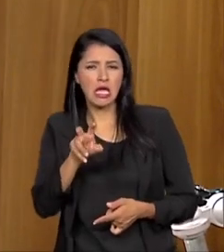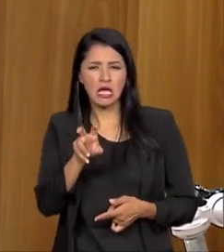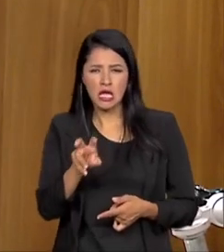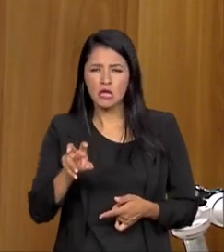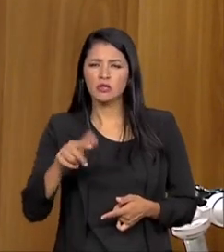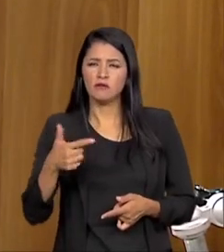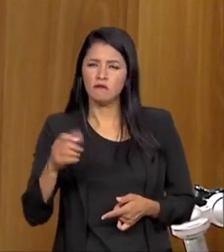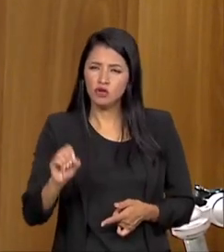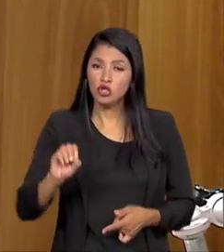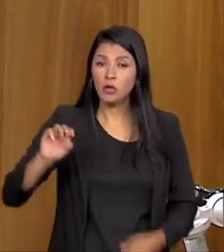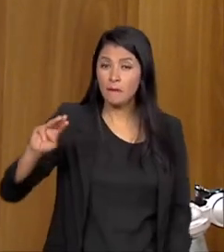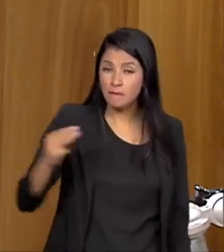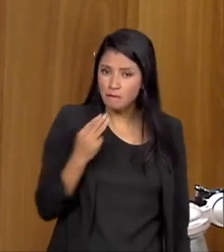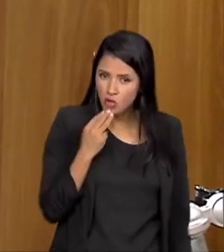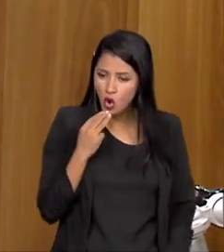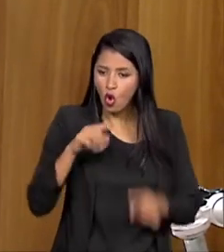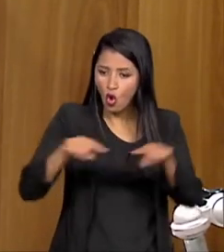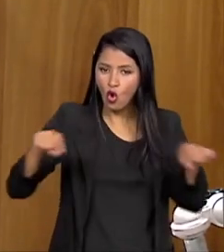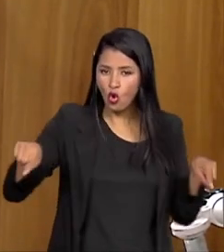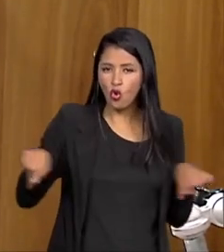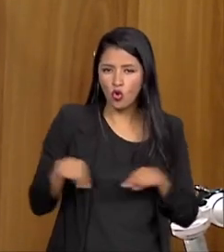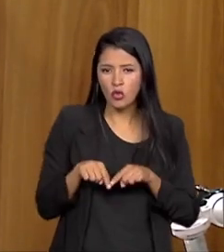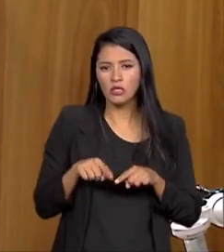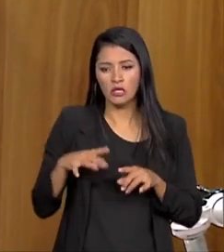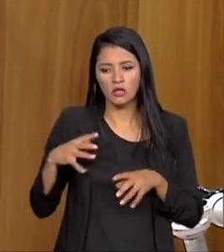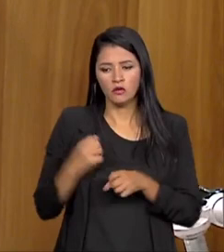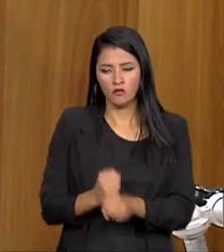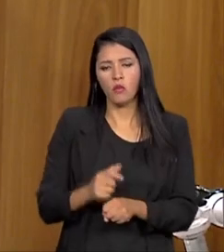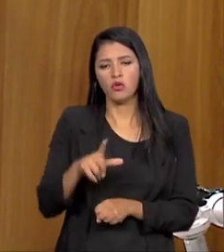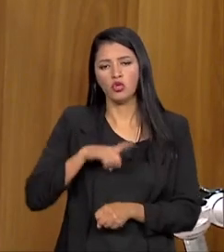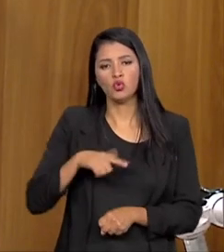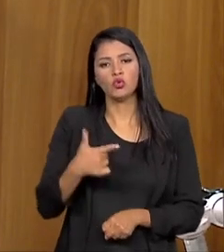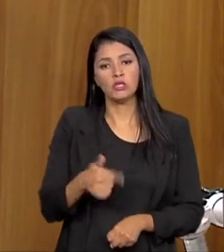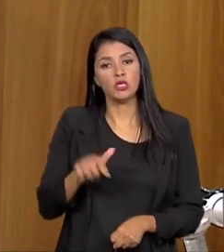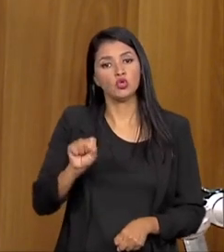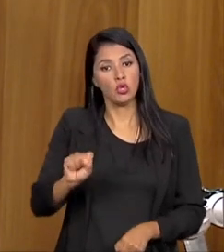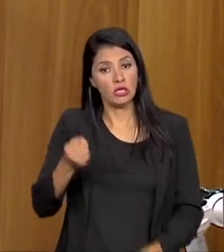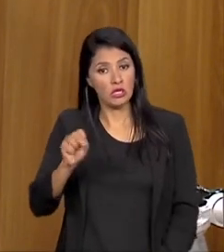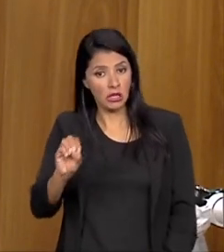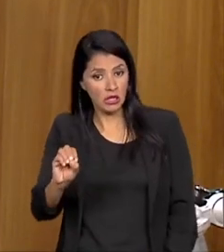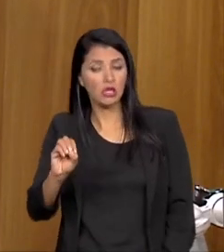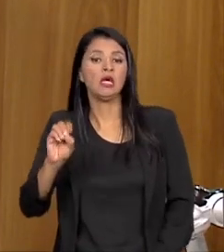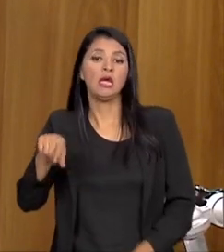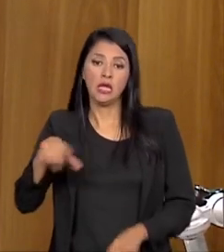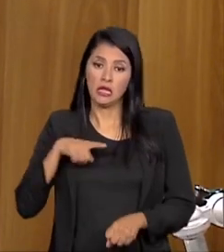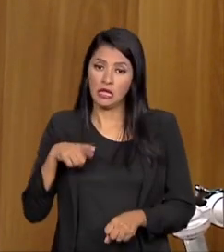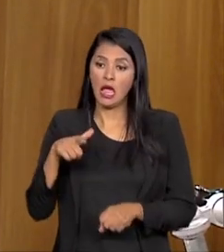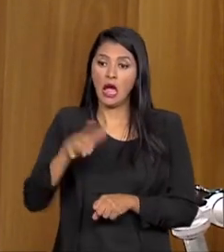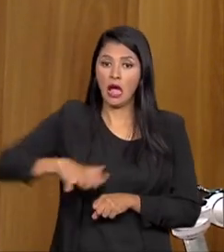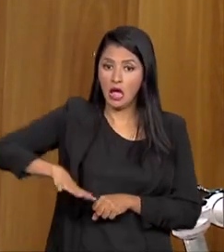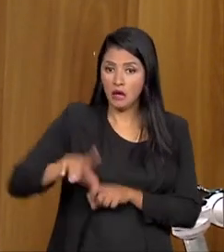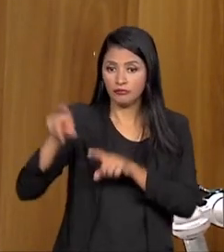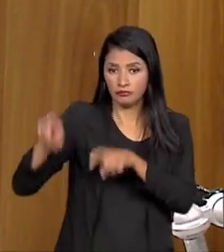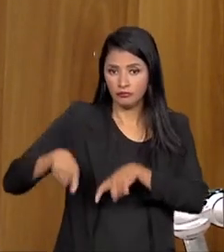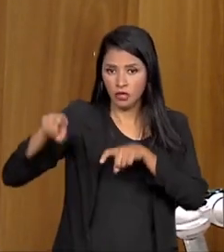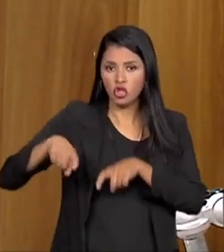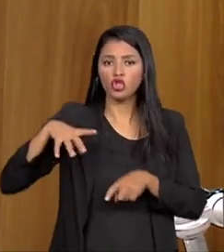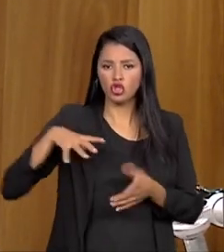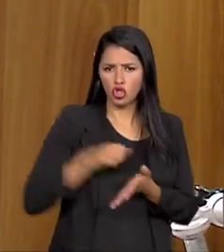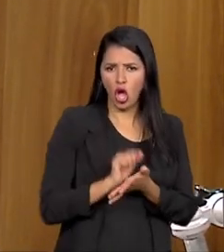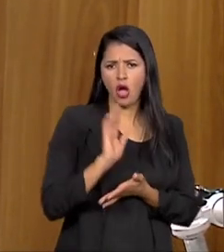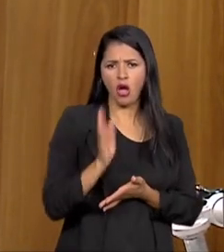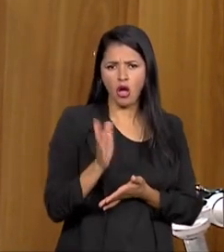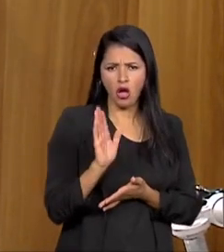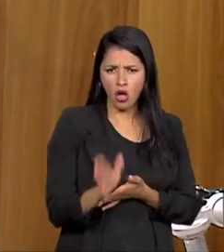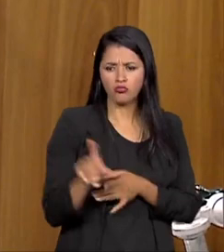milhões de hectares desse volume 280 milhões então na mão de propriedades rurais cadastrados no cadastro ambiental Rural